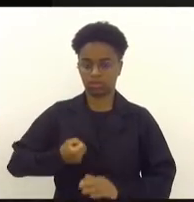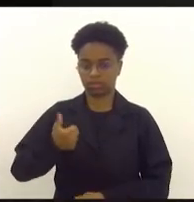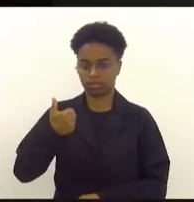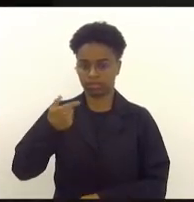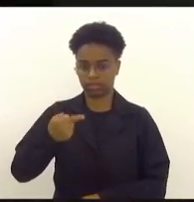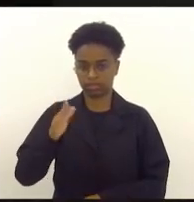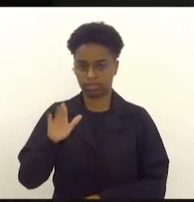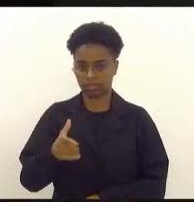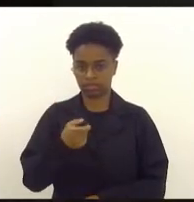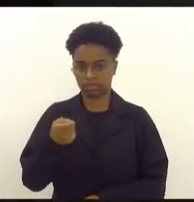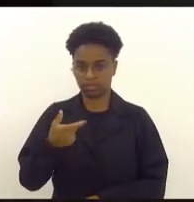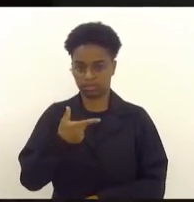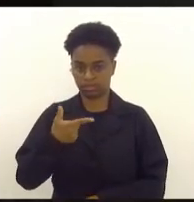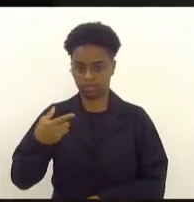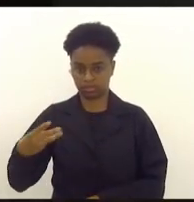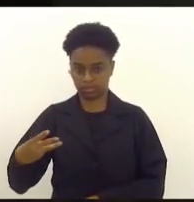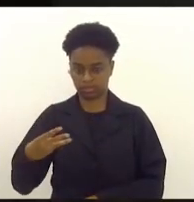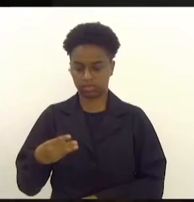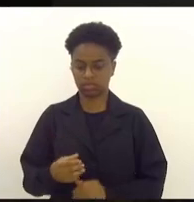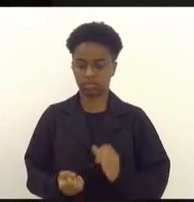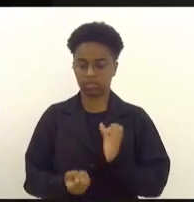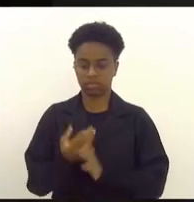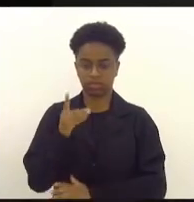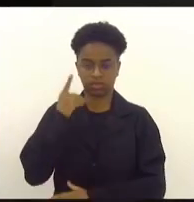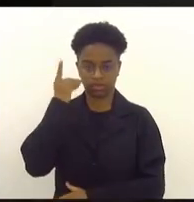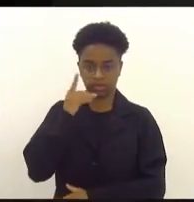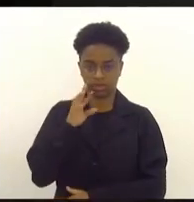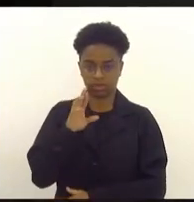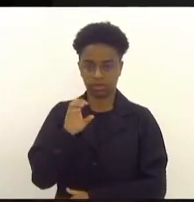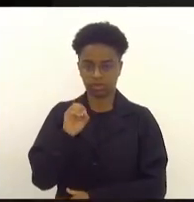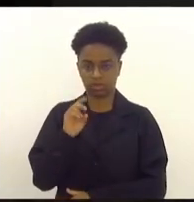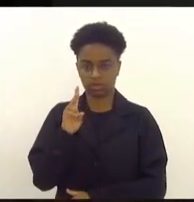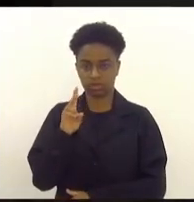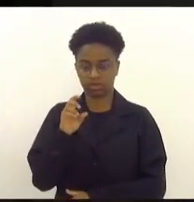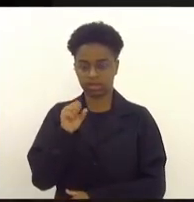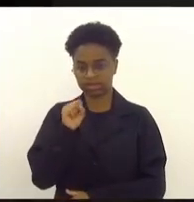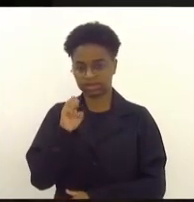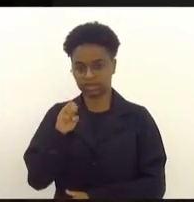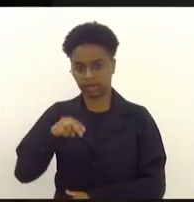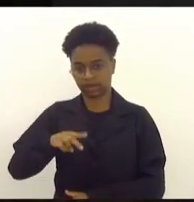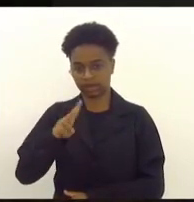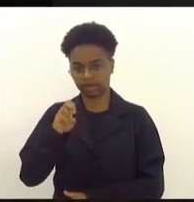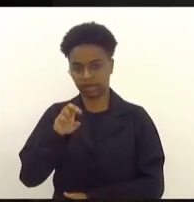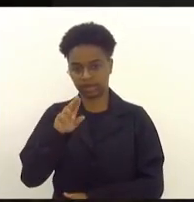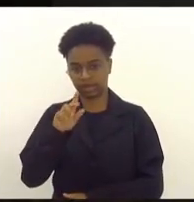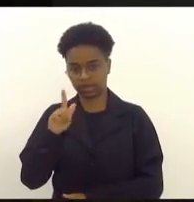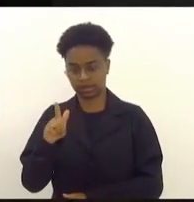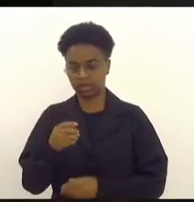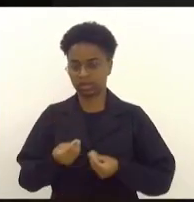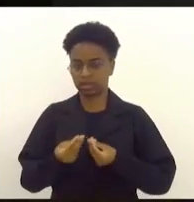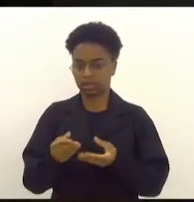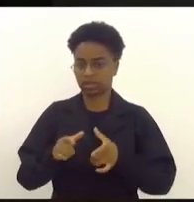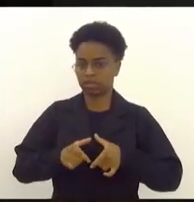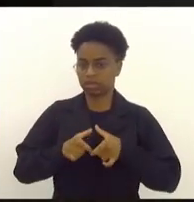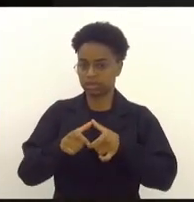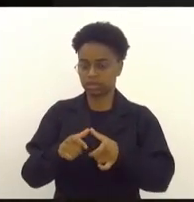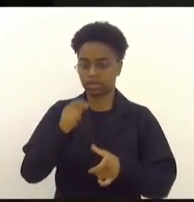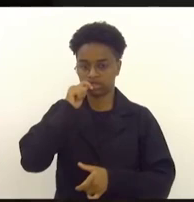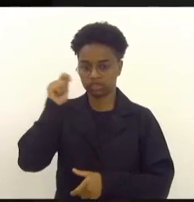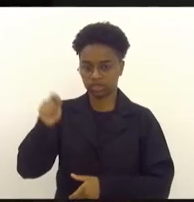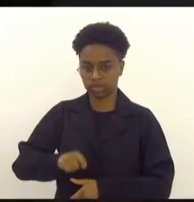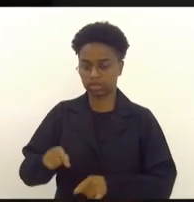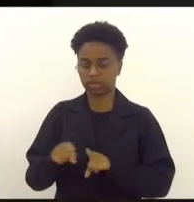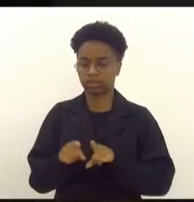2023 de autoria Deputado Rosemberg Reis que concede medalha Tiradentes e respectivo